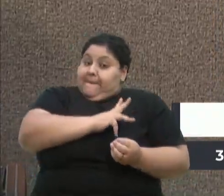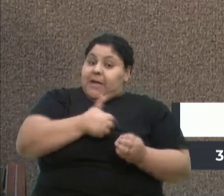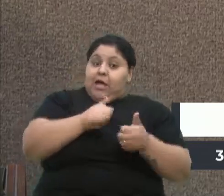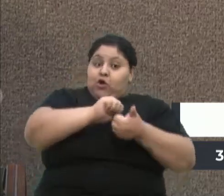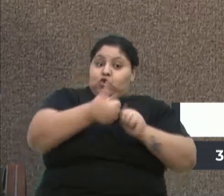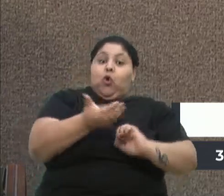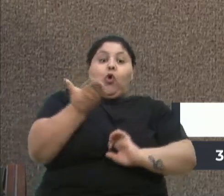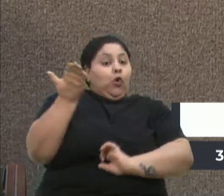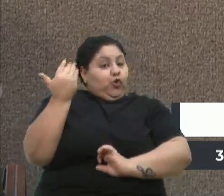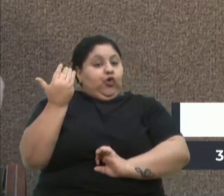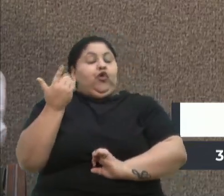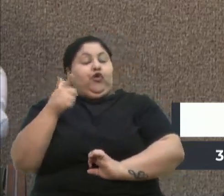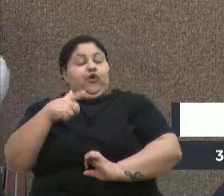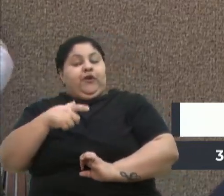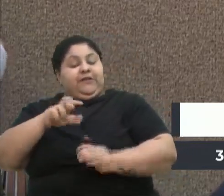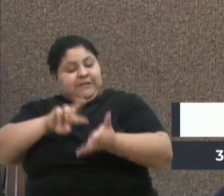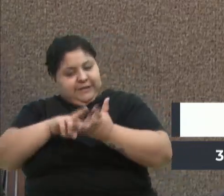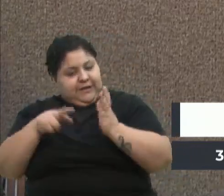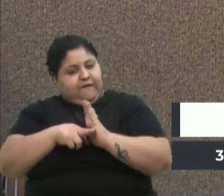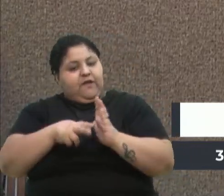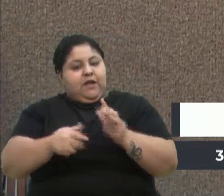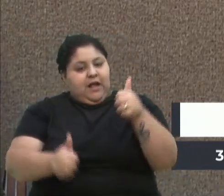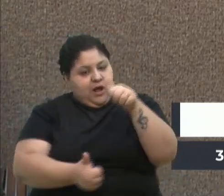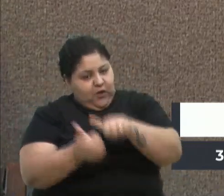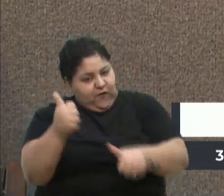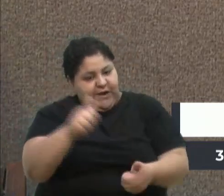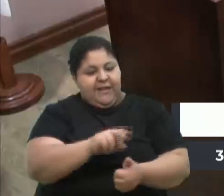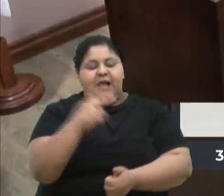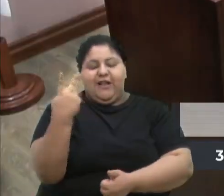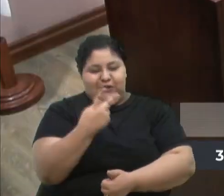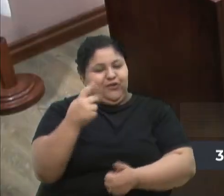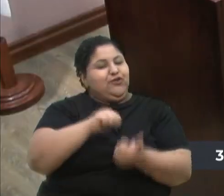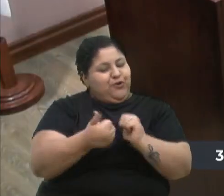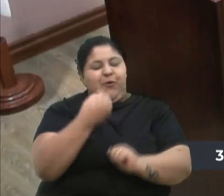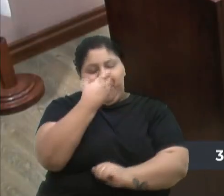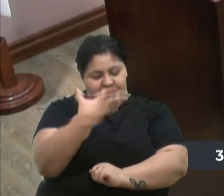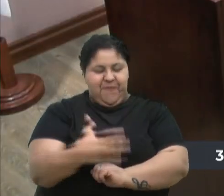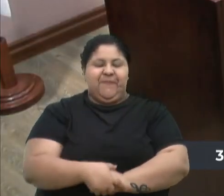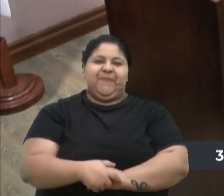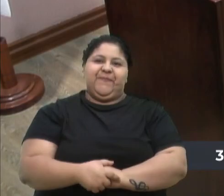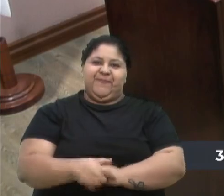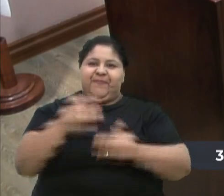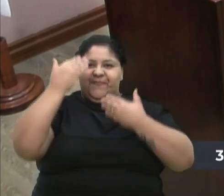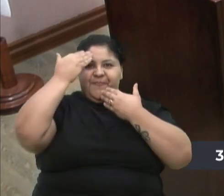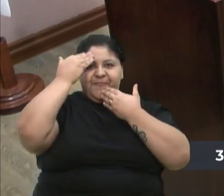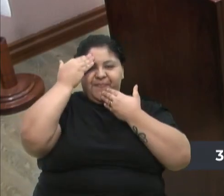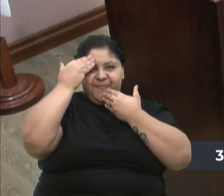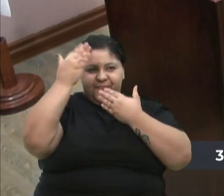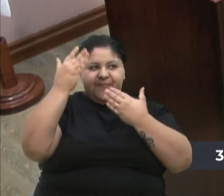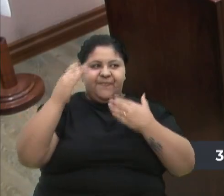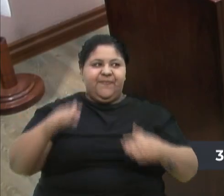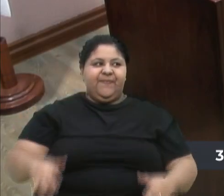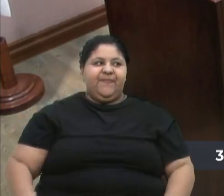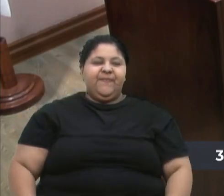dois times, do jogo, que foi muito bom. Obrigado. Obrigado.